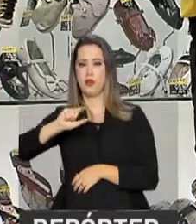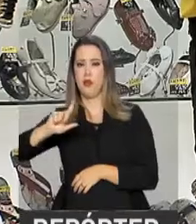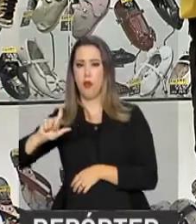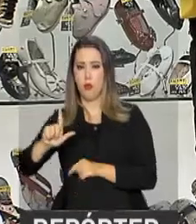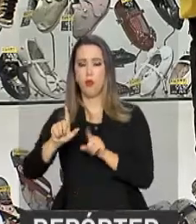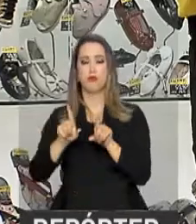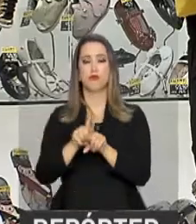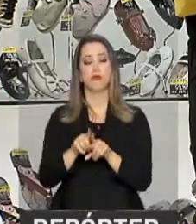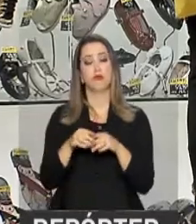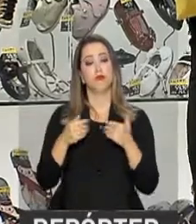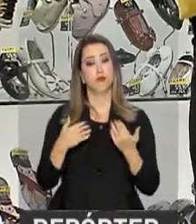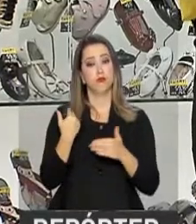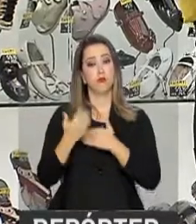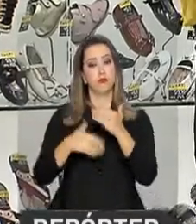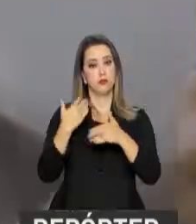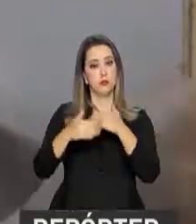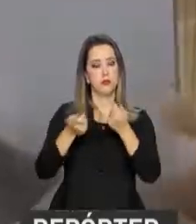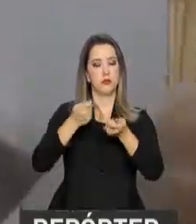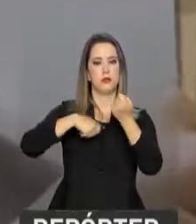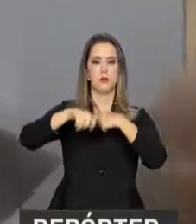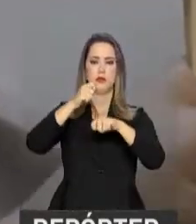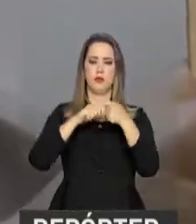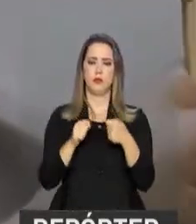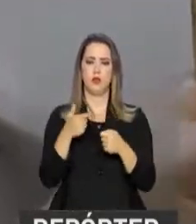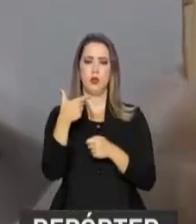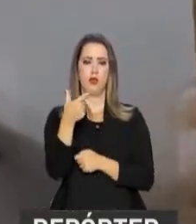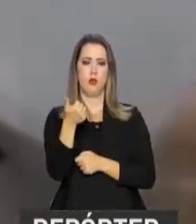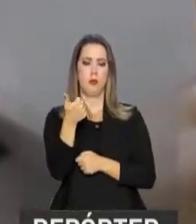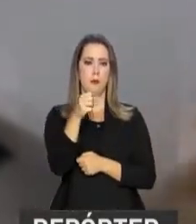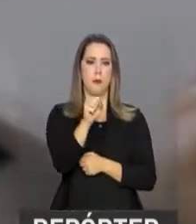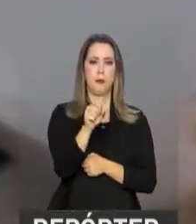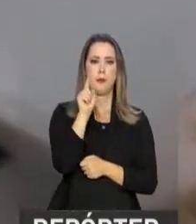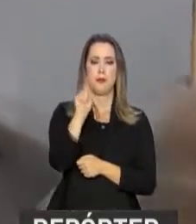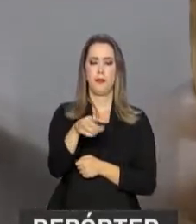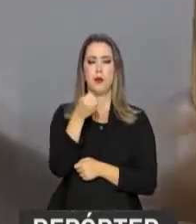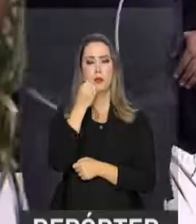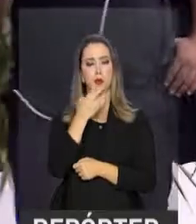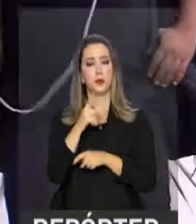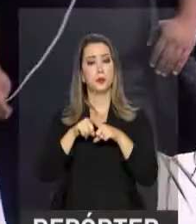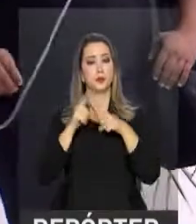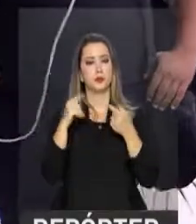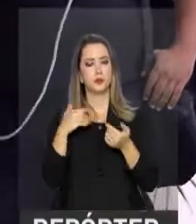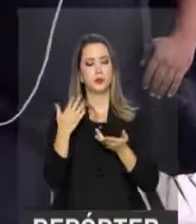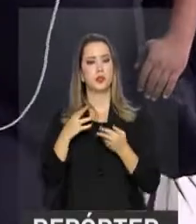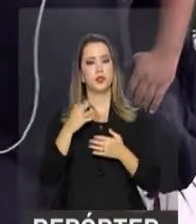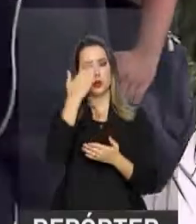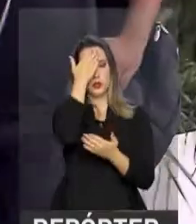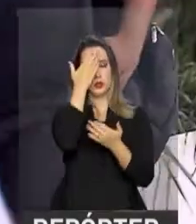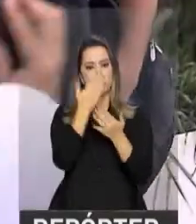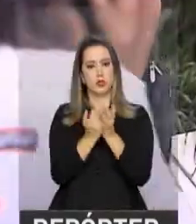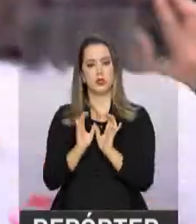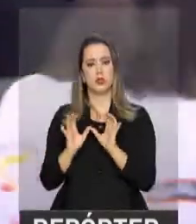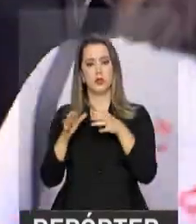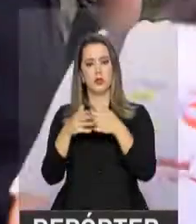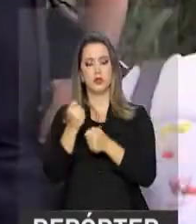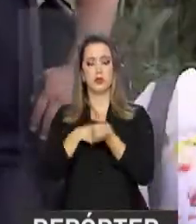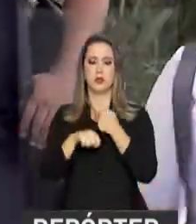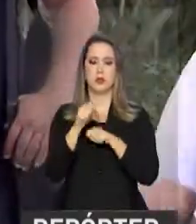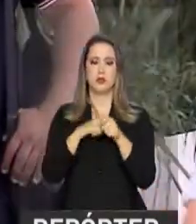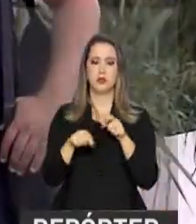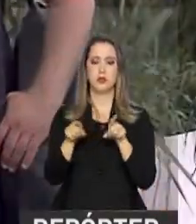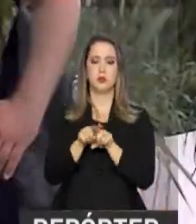as projeções para o crescimento da economia em 2018 são positivas ea confiança dos agentes econômicos